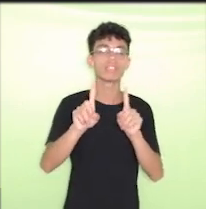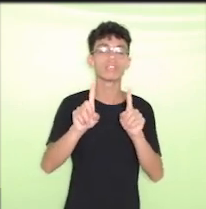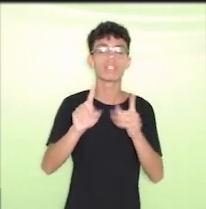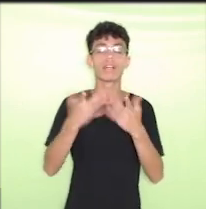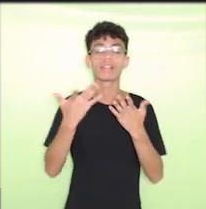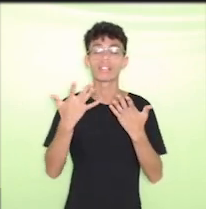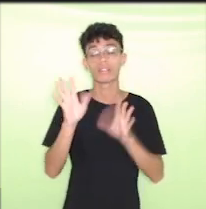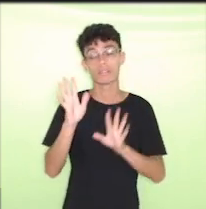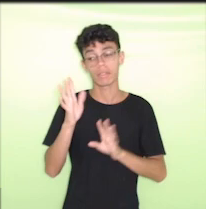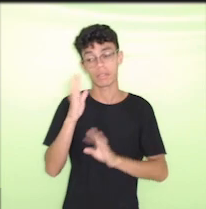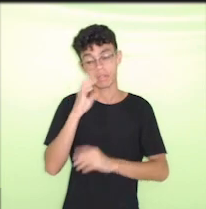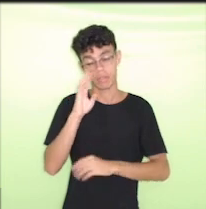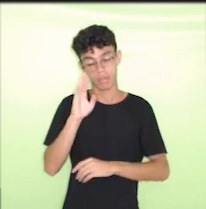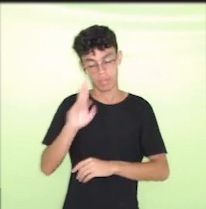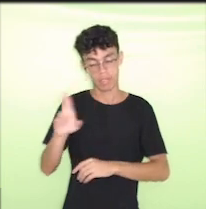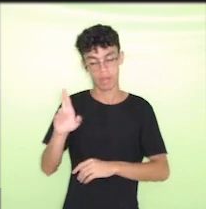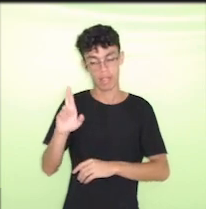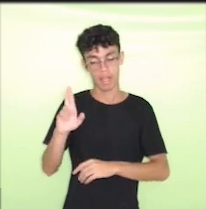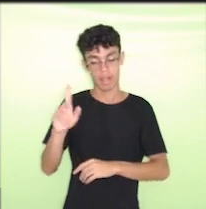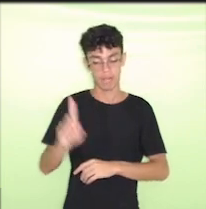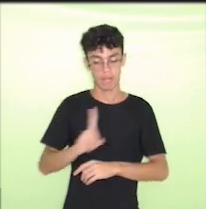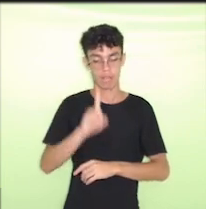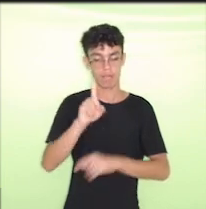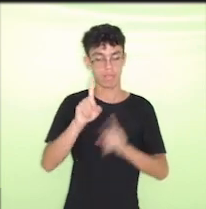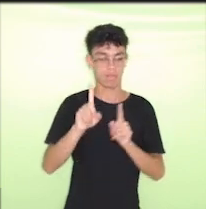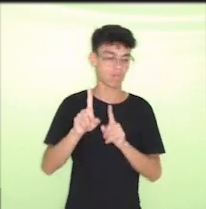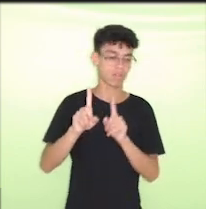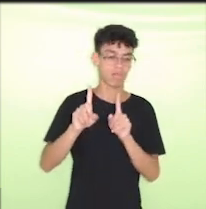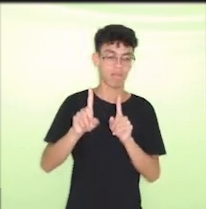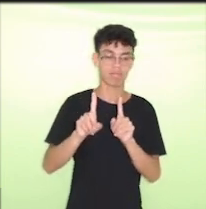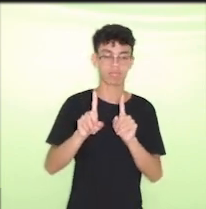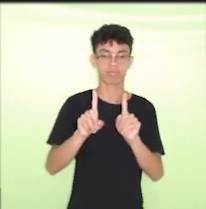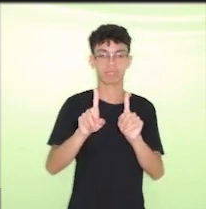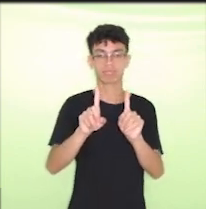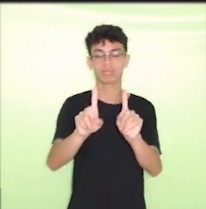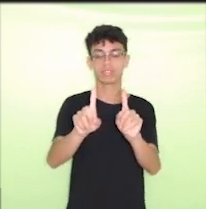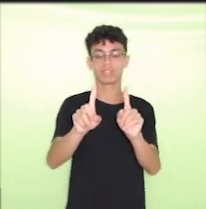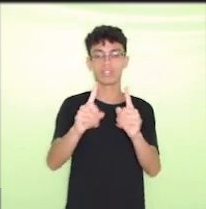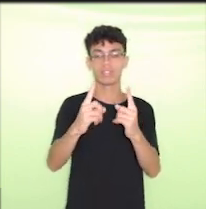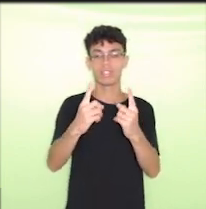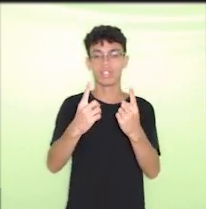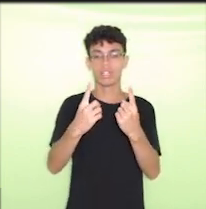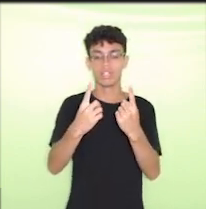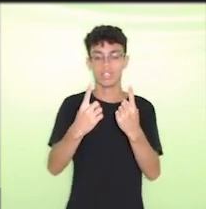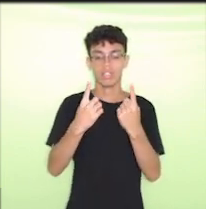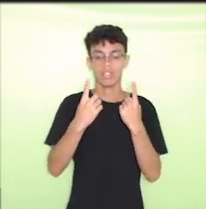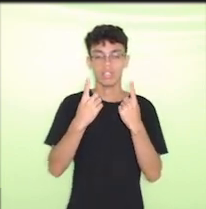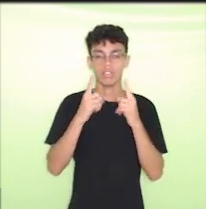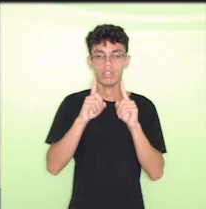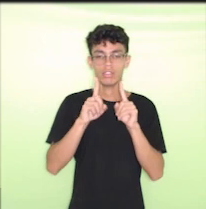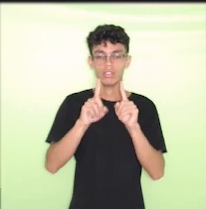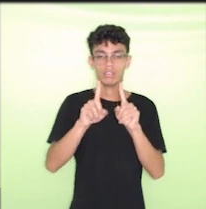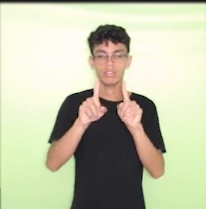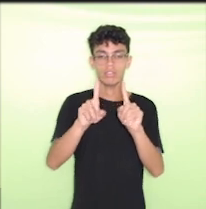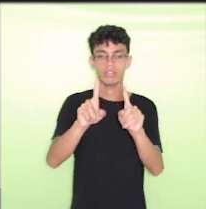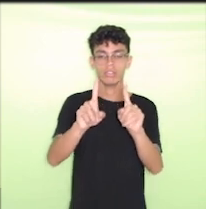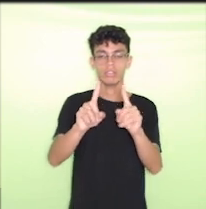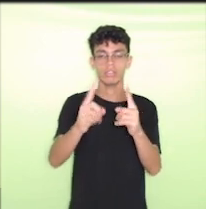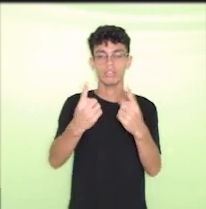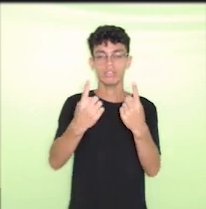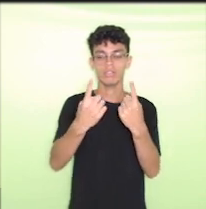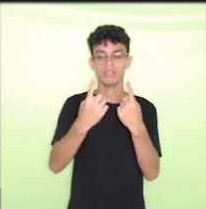Era assim, monsenhor. Elas saíam daqui, caminhavam em linha reta, iam andando, andando, até o fim da